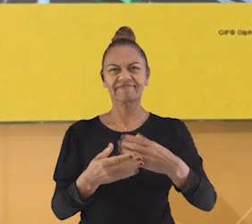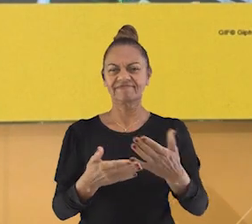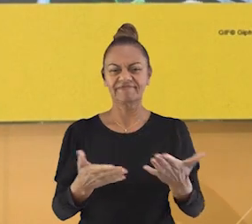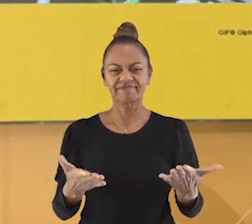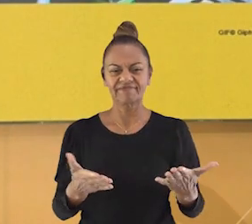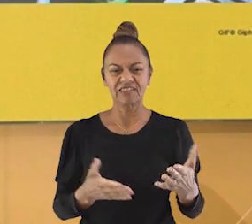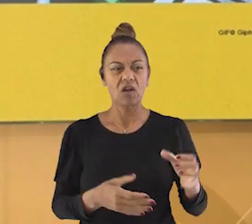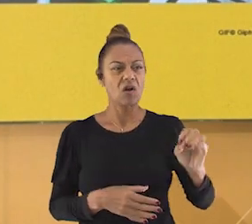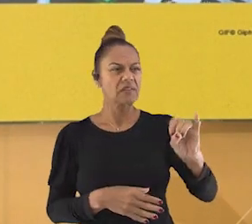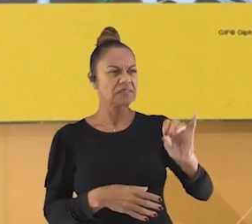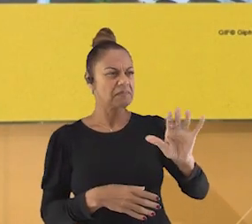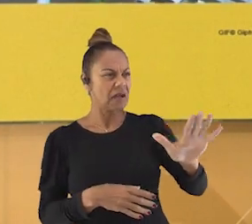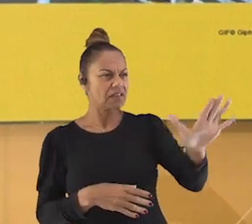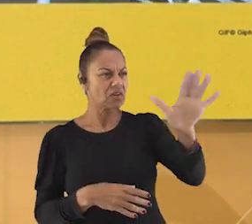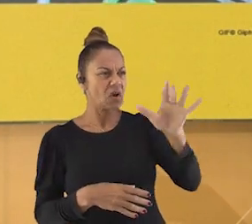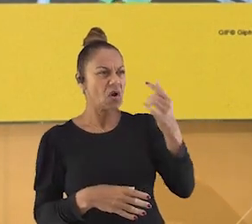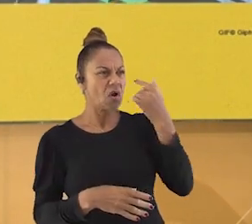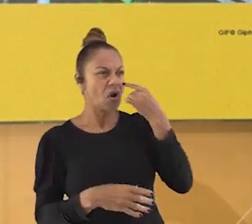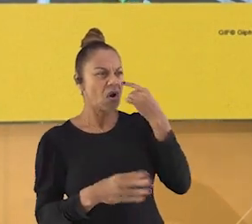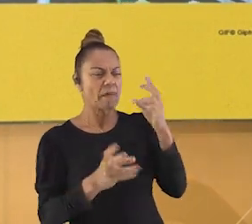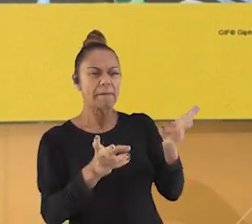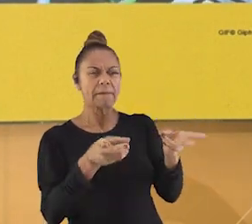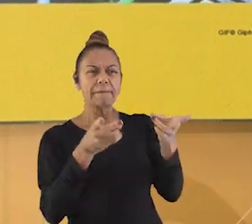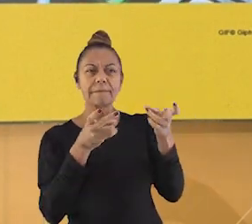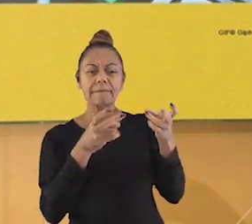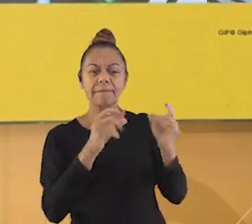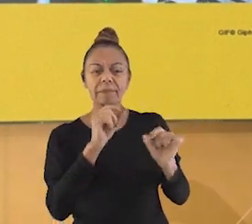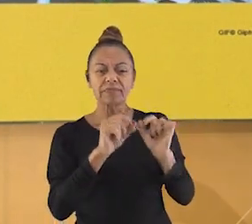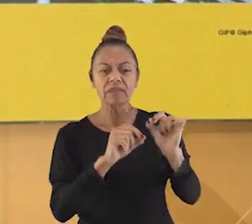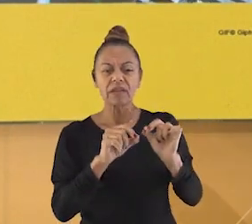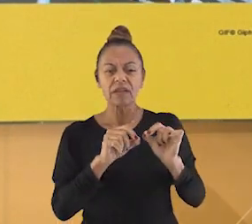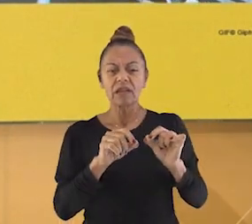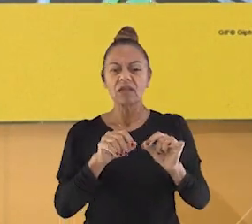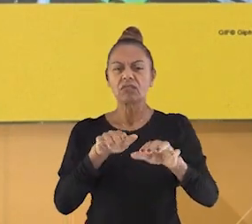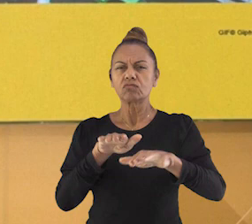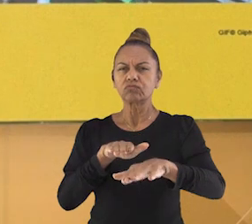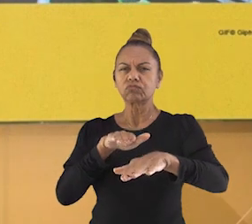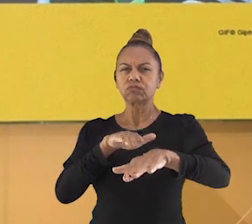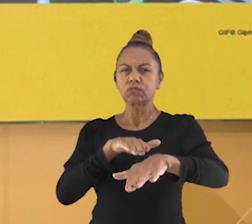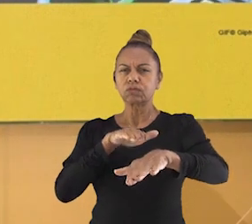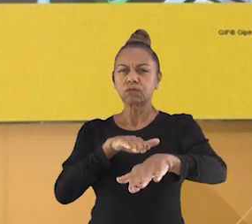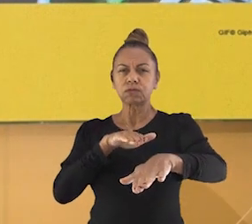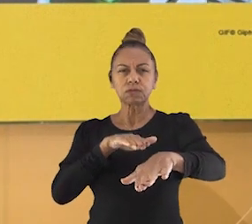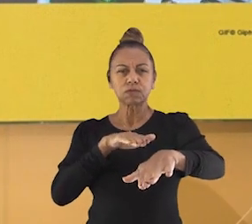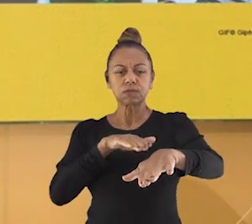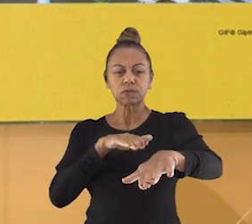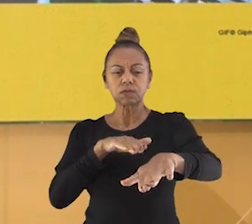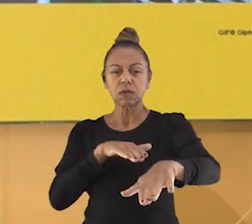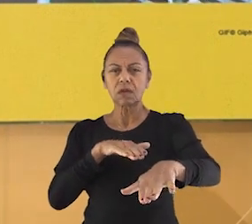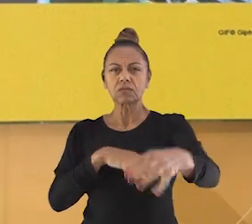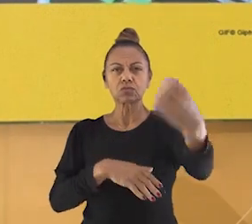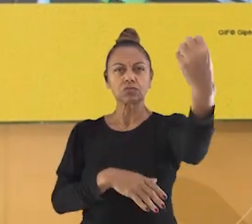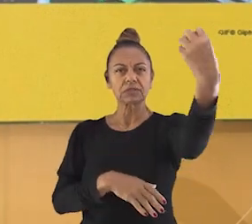Uma bagunça sem as regras. Nessa imagem aqui, vocês conseguem ver